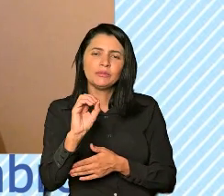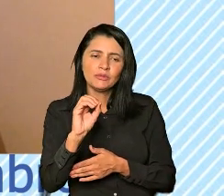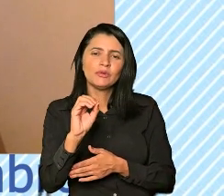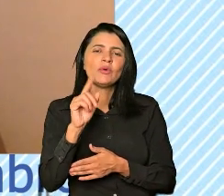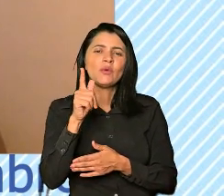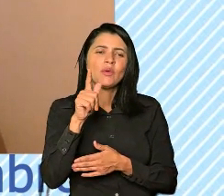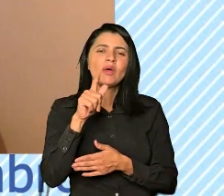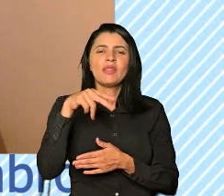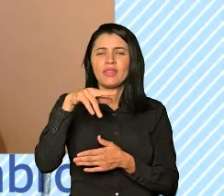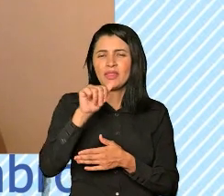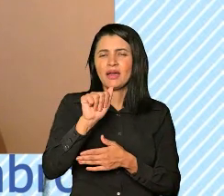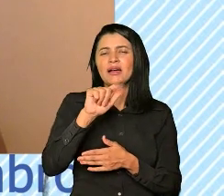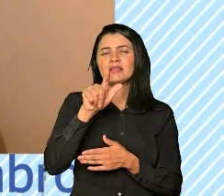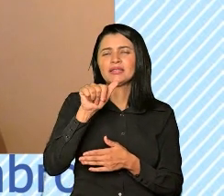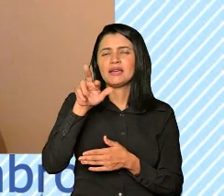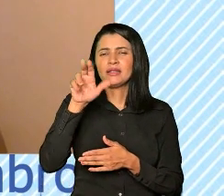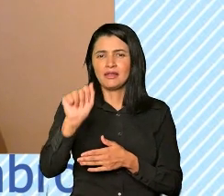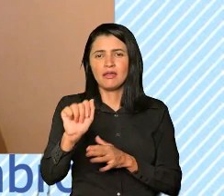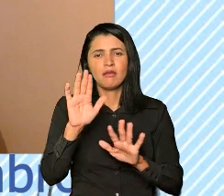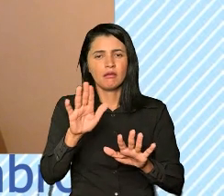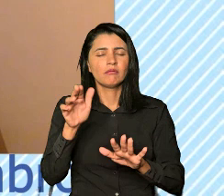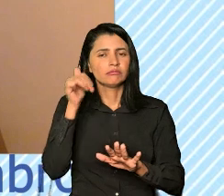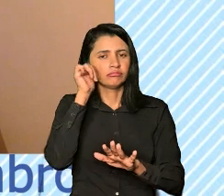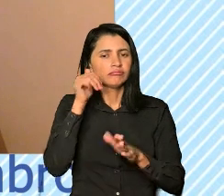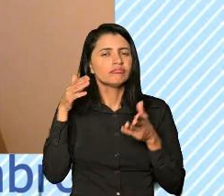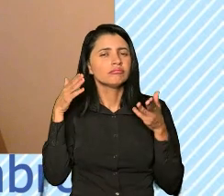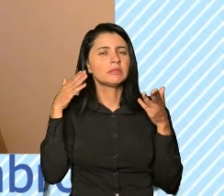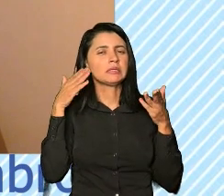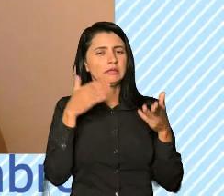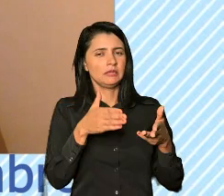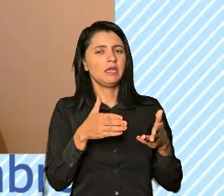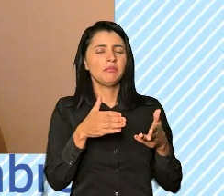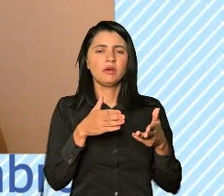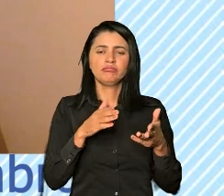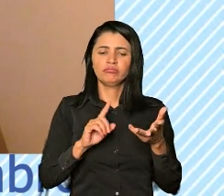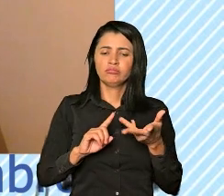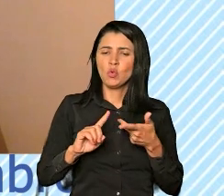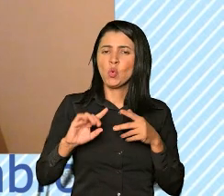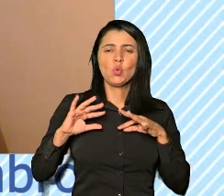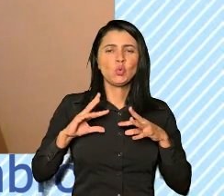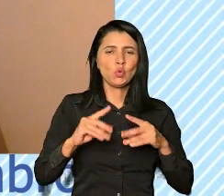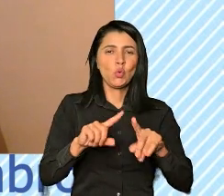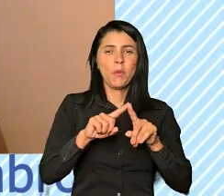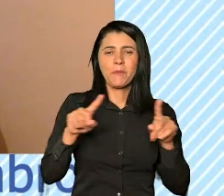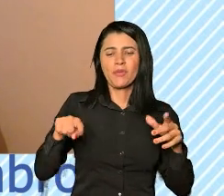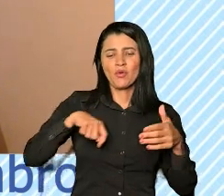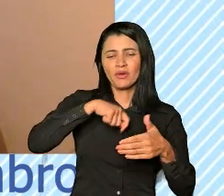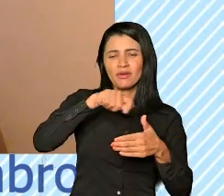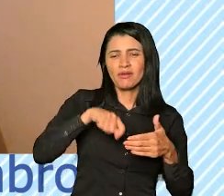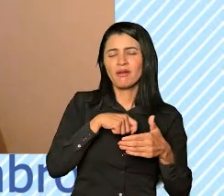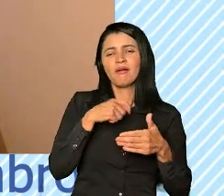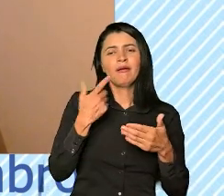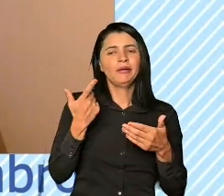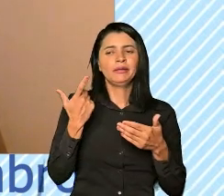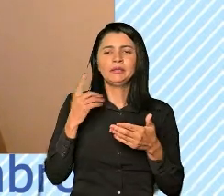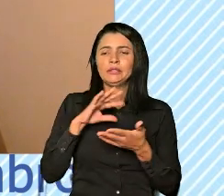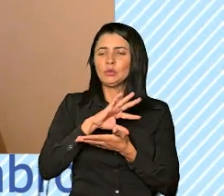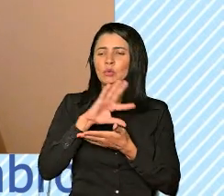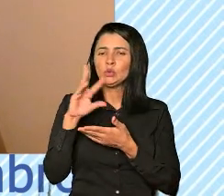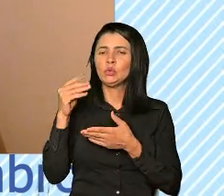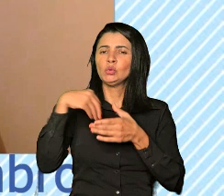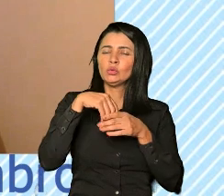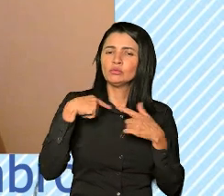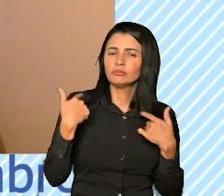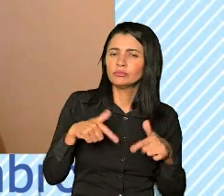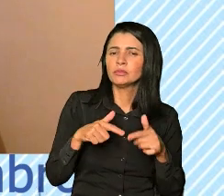embora as mulheres participem com a confecção, com tudo, mas na culinária e com a confecção